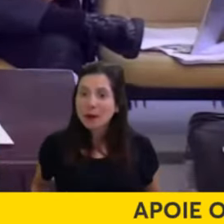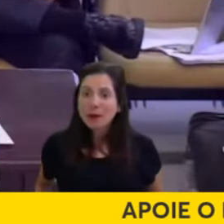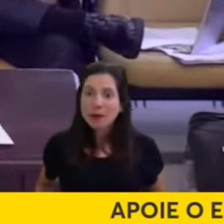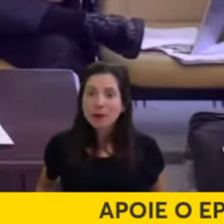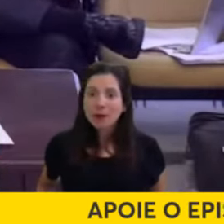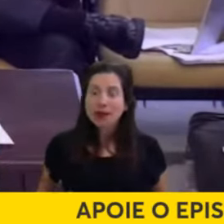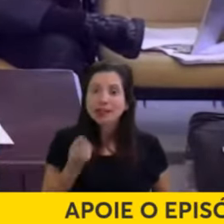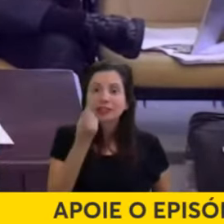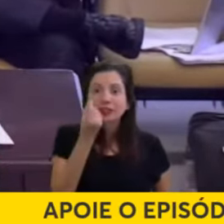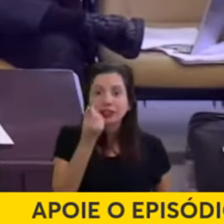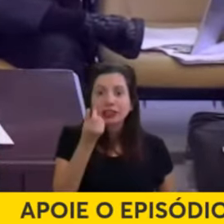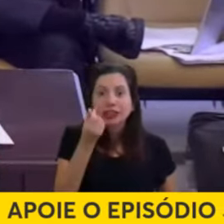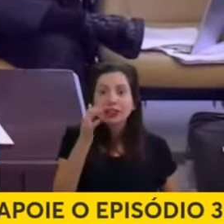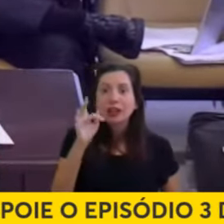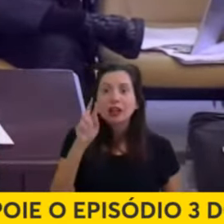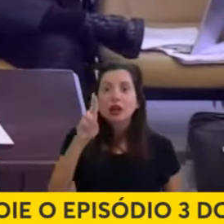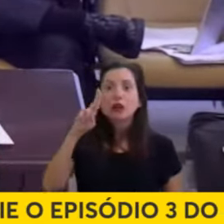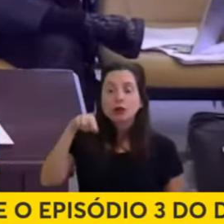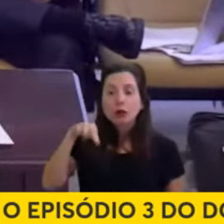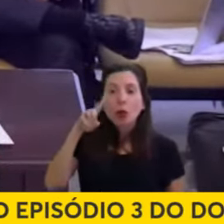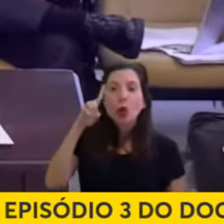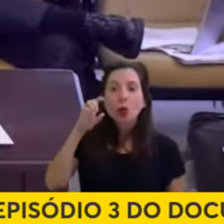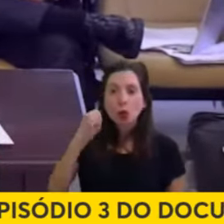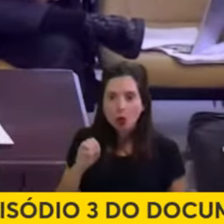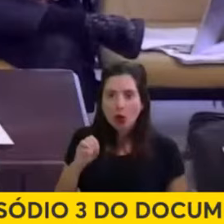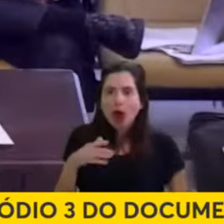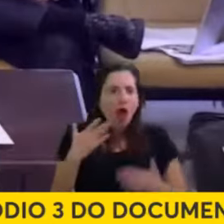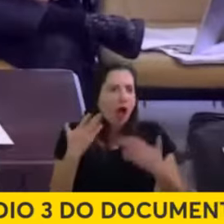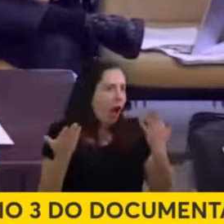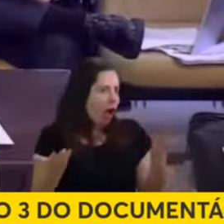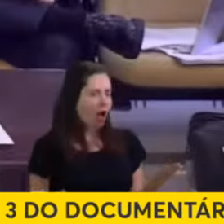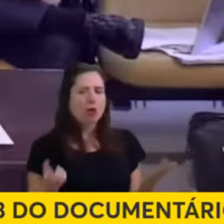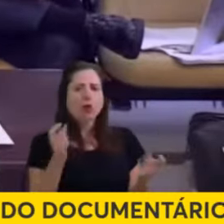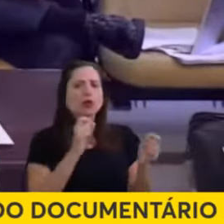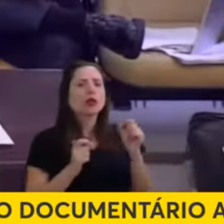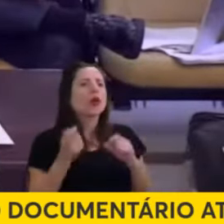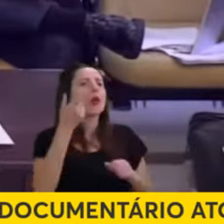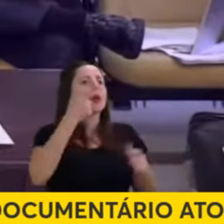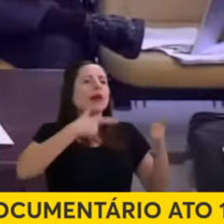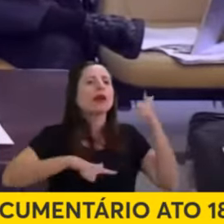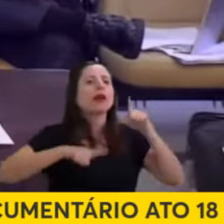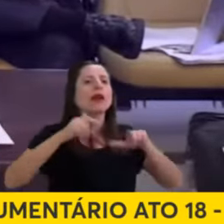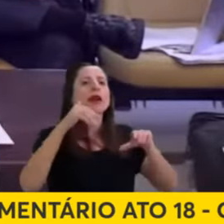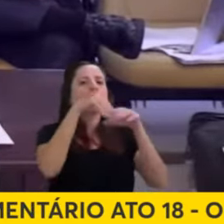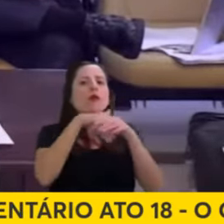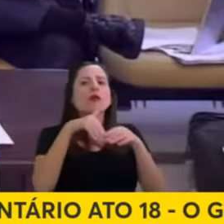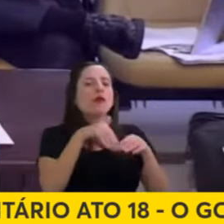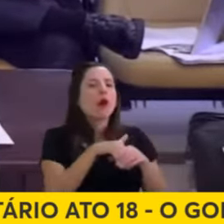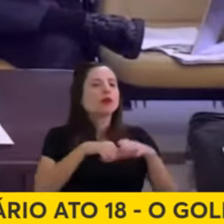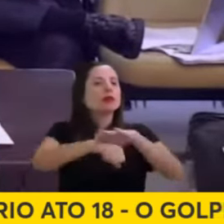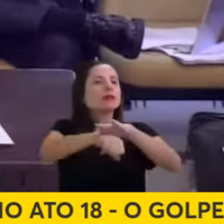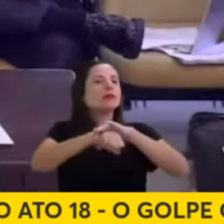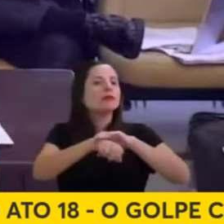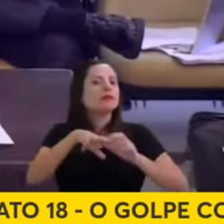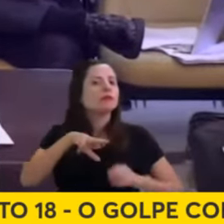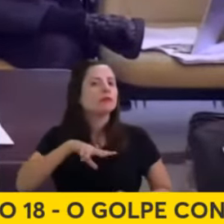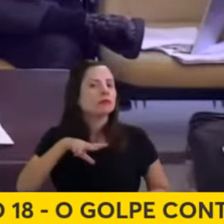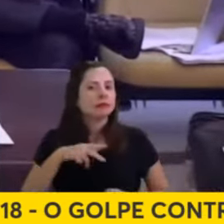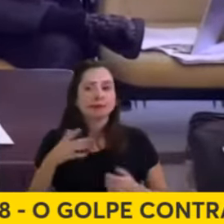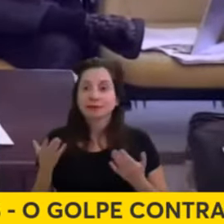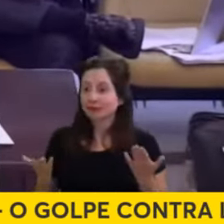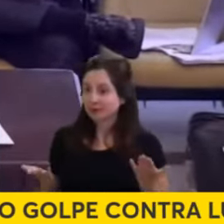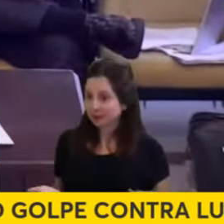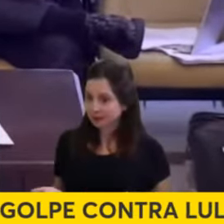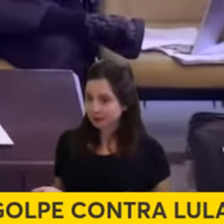seguinte não é despesa eleitoral porque não gera voto que que eu ganhei com voto nas seguranças particulares por exemplo diz a defesa gente